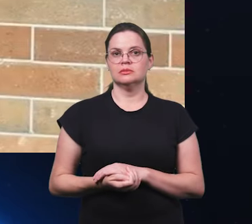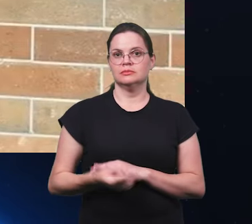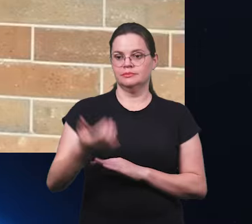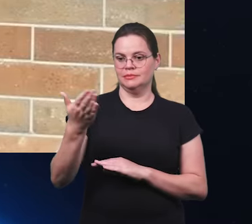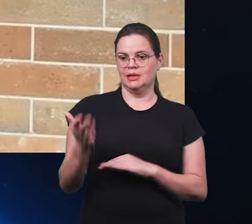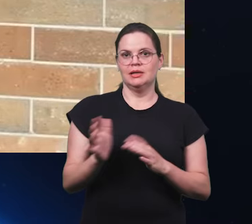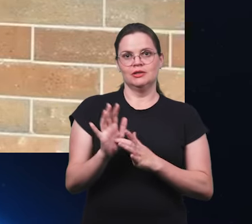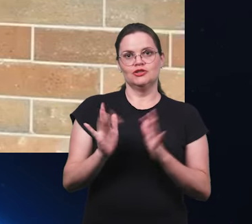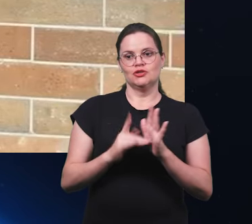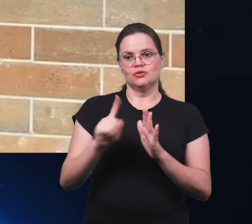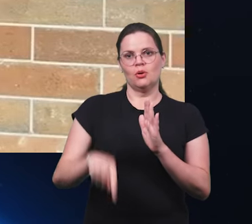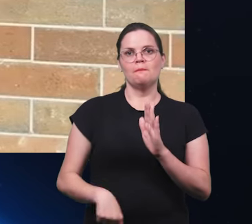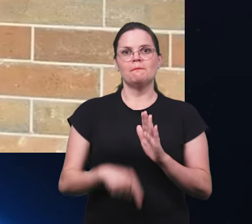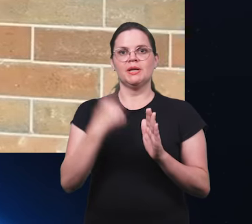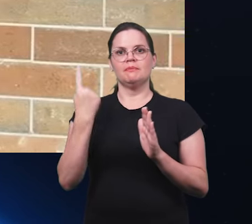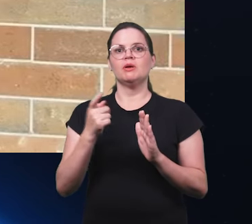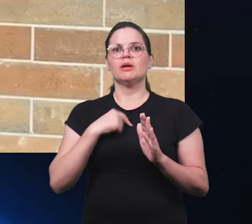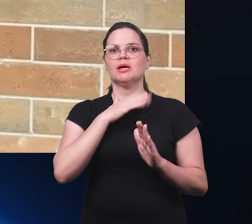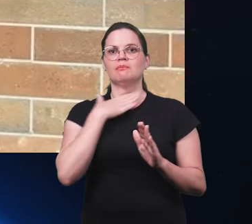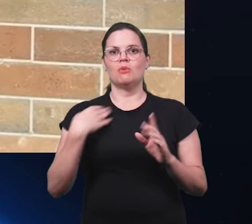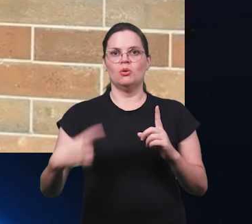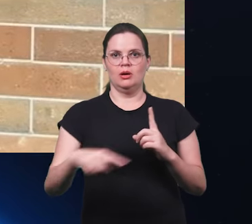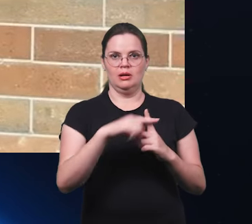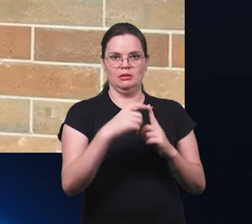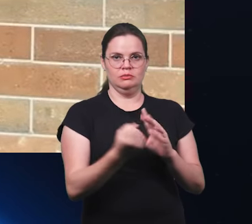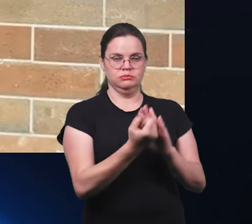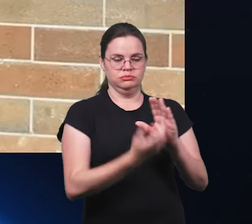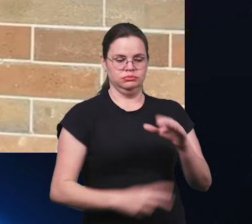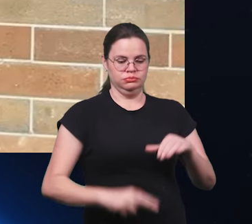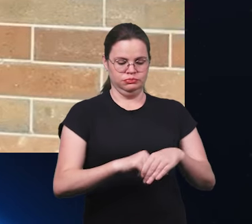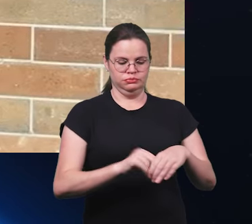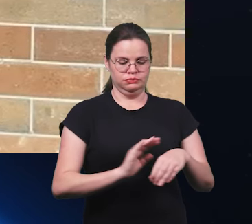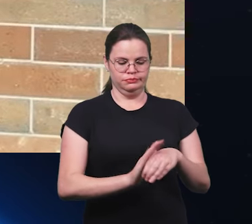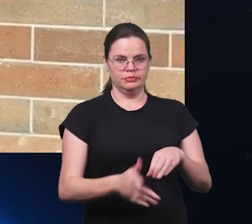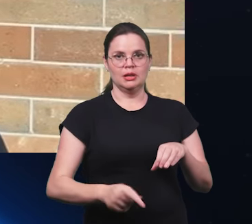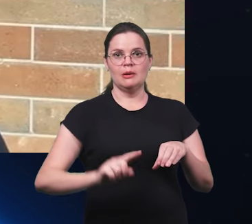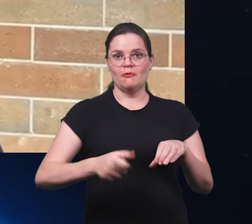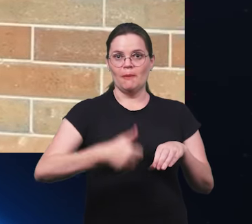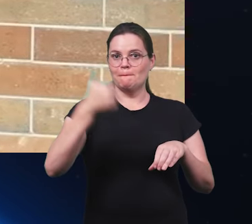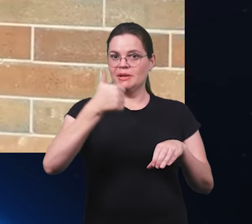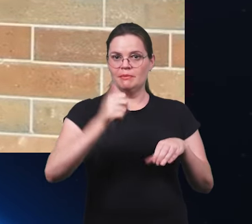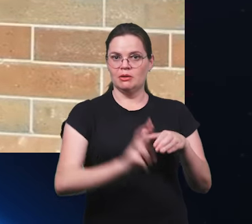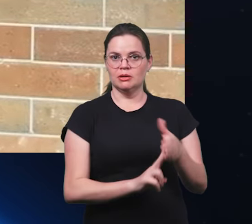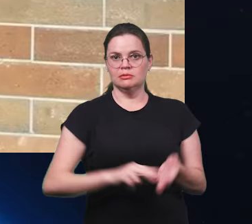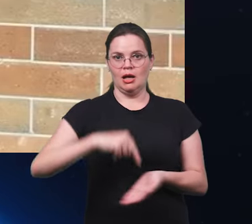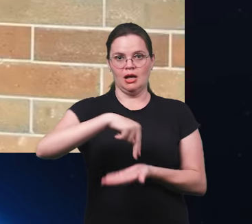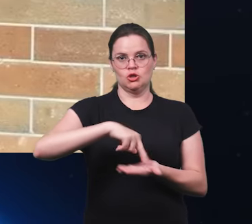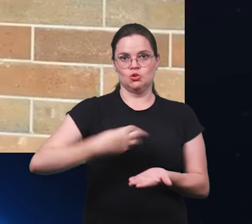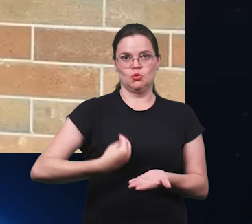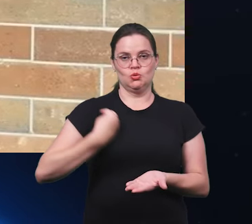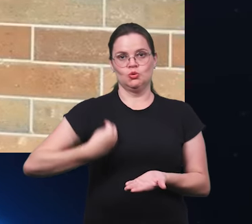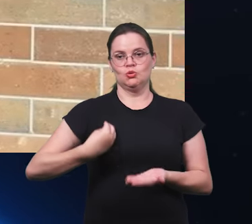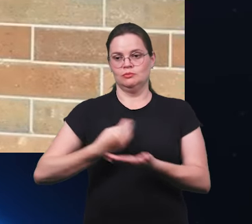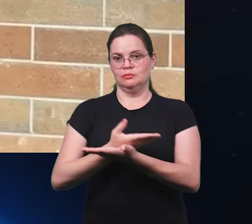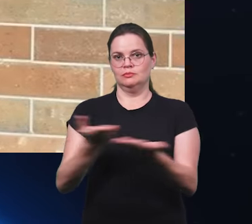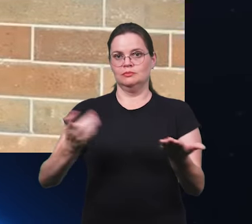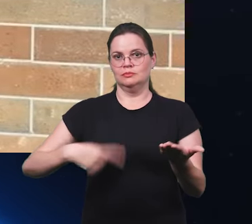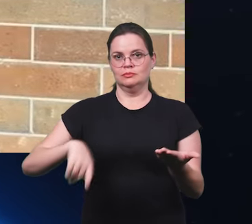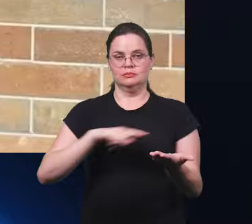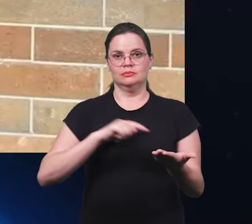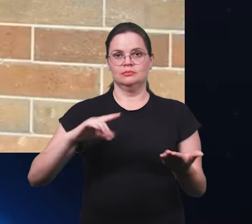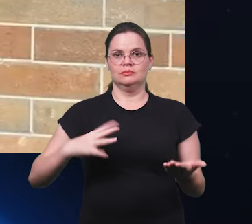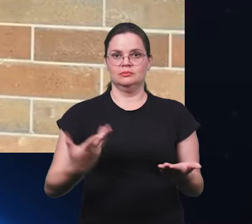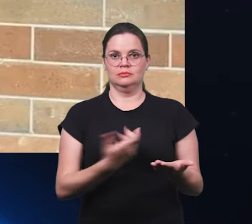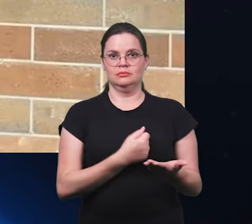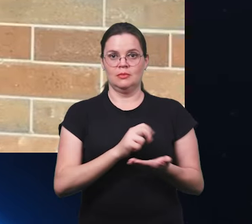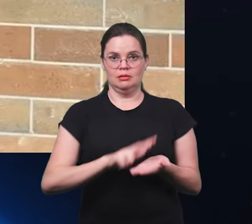Jesus das primícias dos que dormem. Então fala a respeito desse resgate, né? Então Jesus ressuscitou, trouxe para nós, e